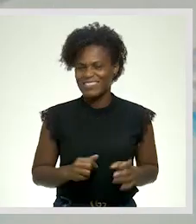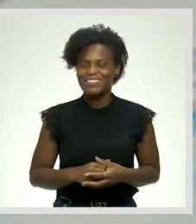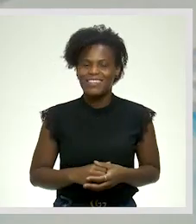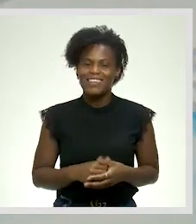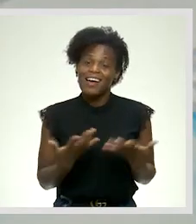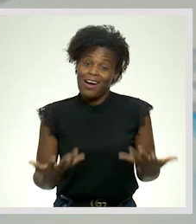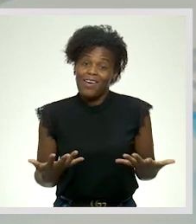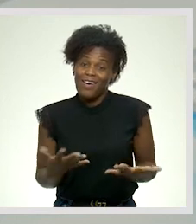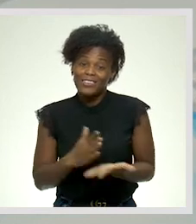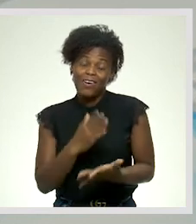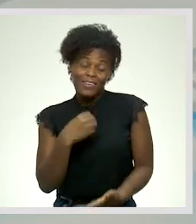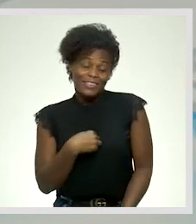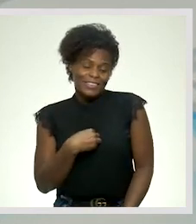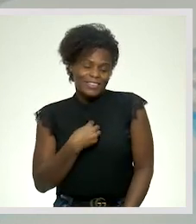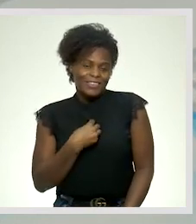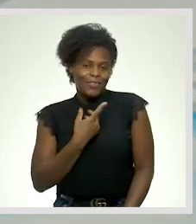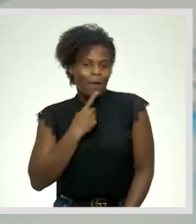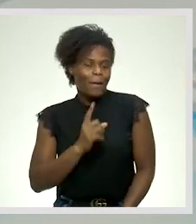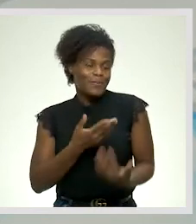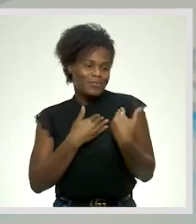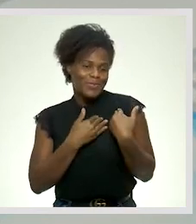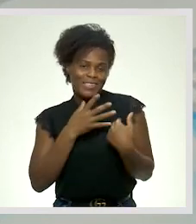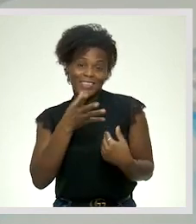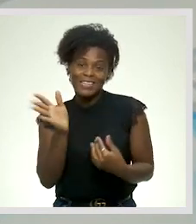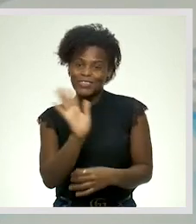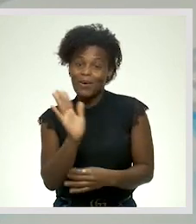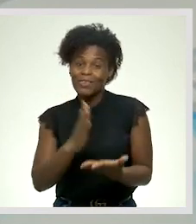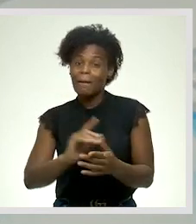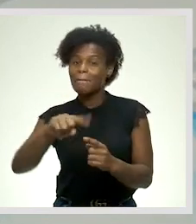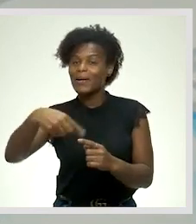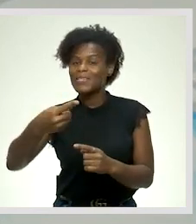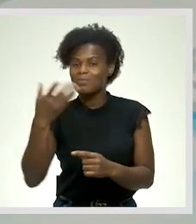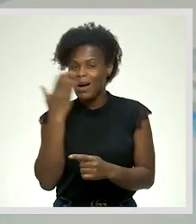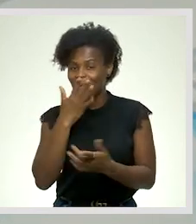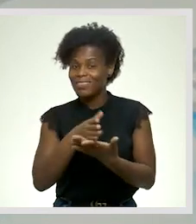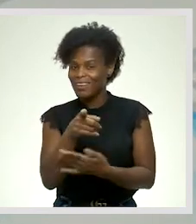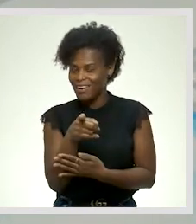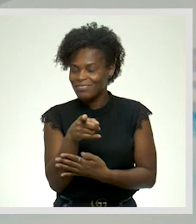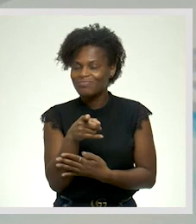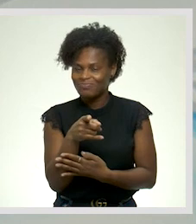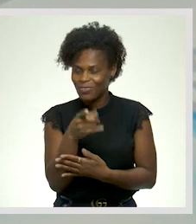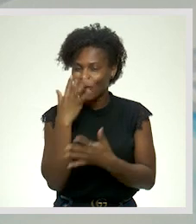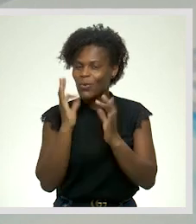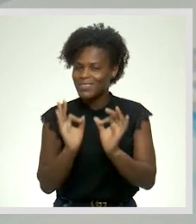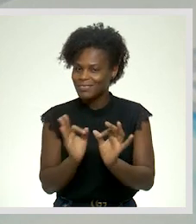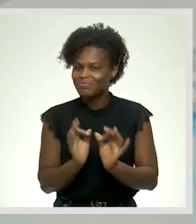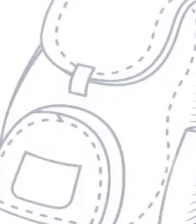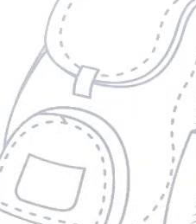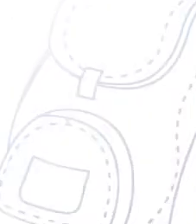De momento só me sinto na obrigação de despedir. Até a nossa próxima aula. Até lá. Cuide-se.